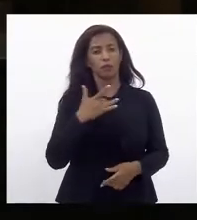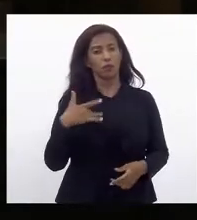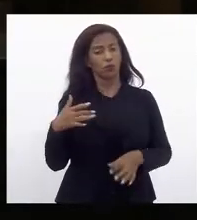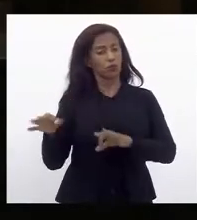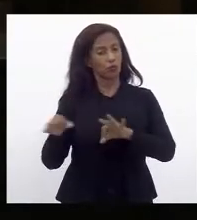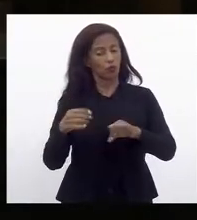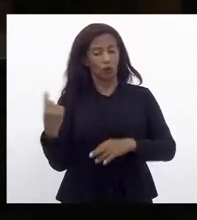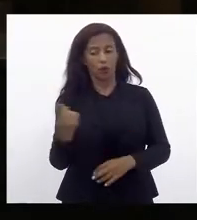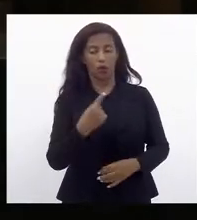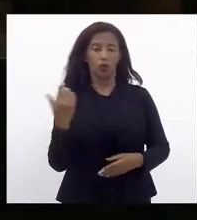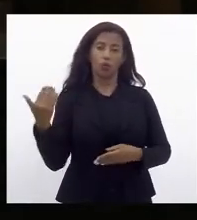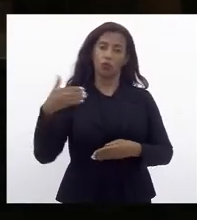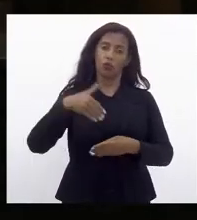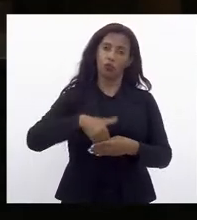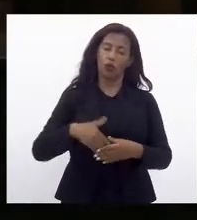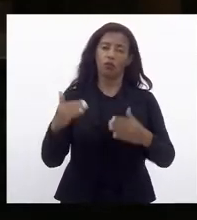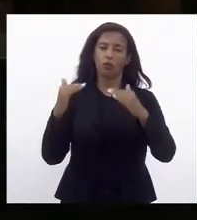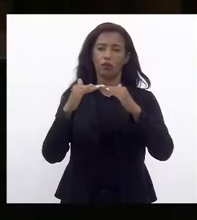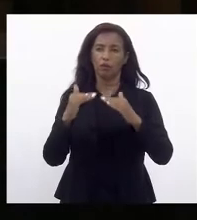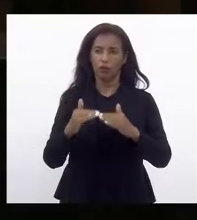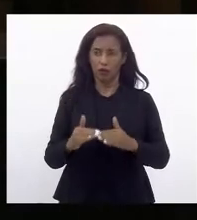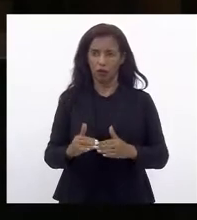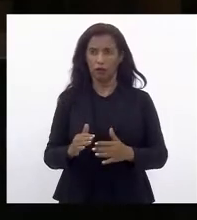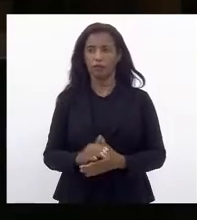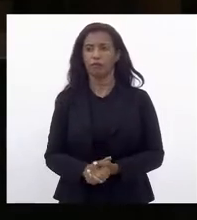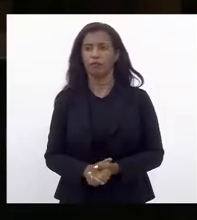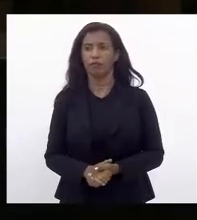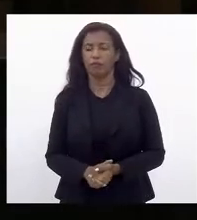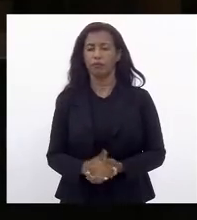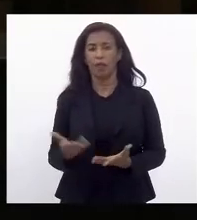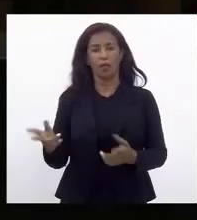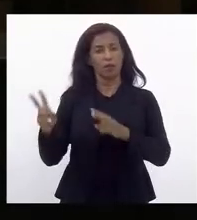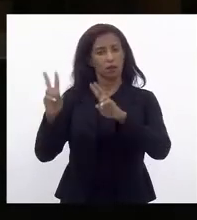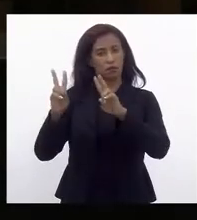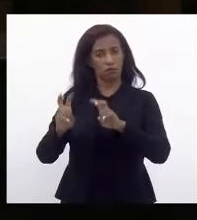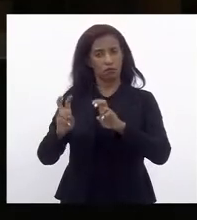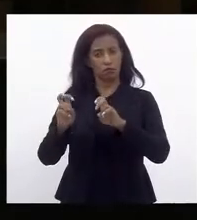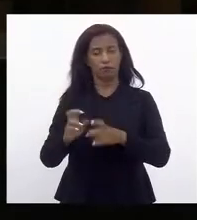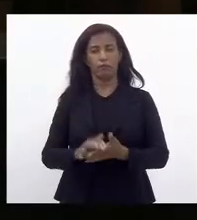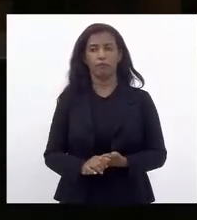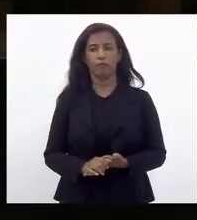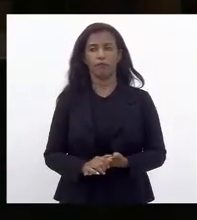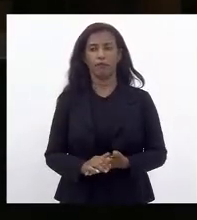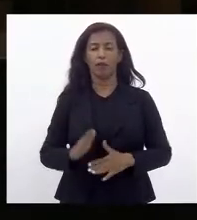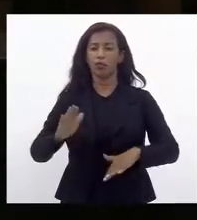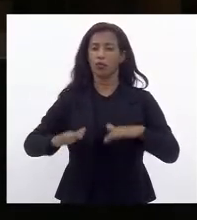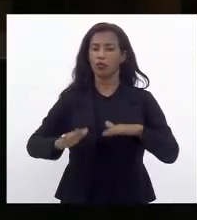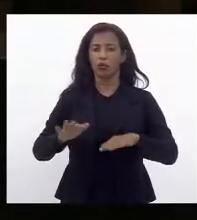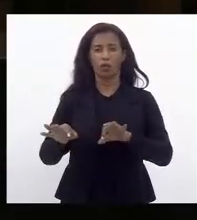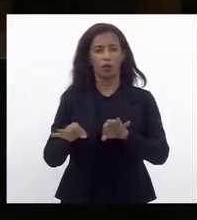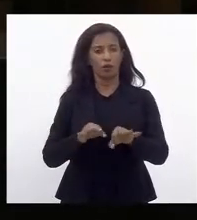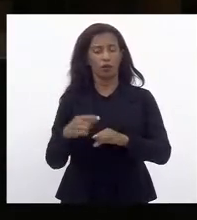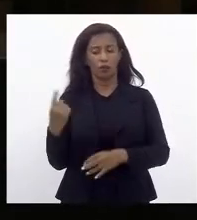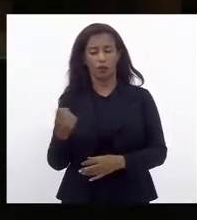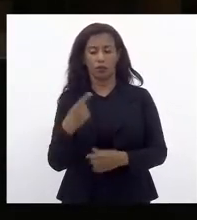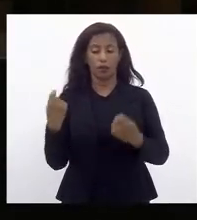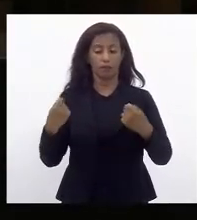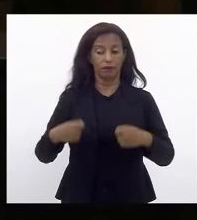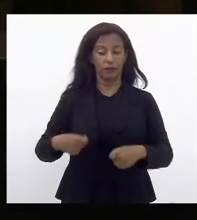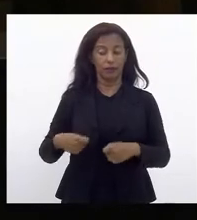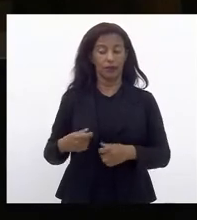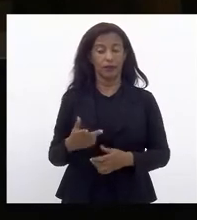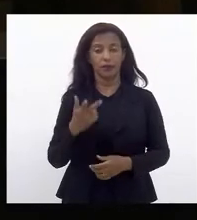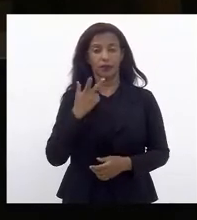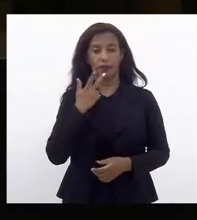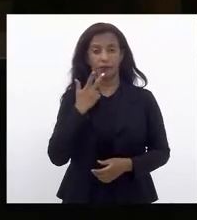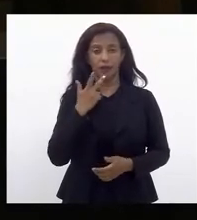De maneira que o nosso voto é favorável a esta matéria. Mas, de qualquer maneira, a gente tem que dizer,